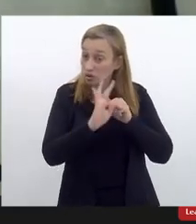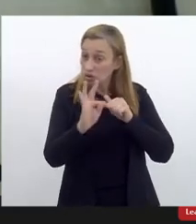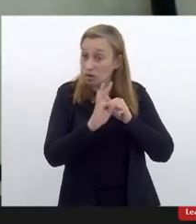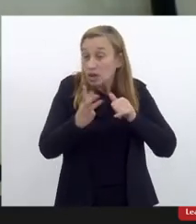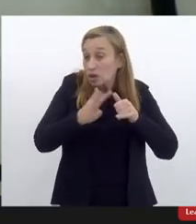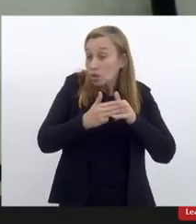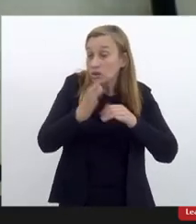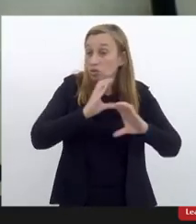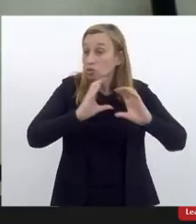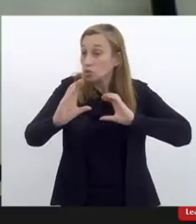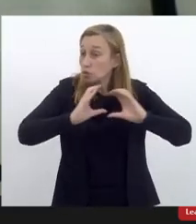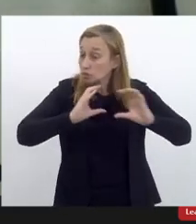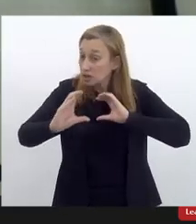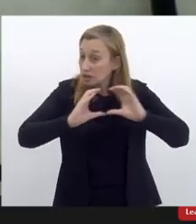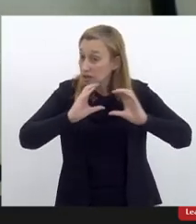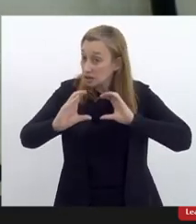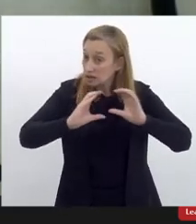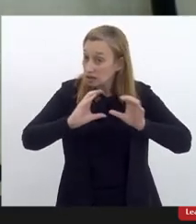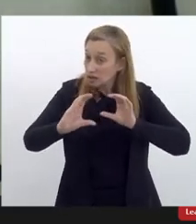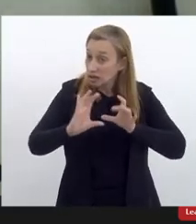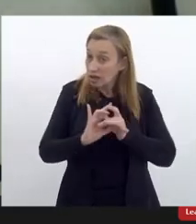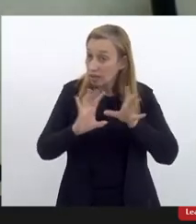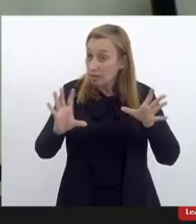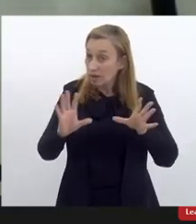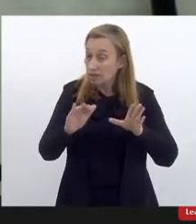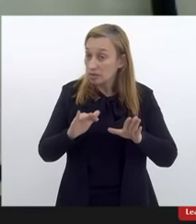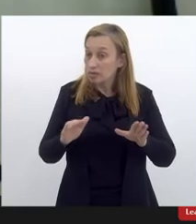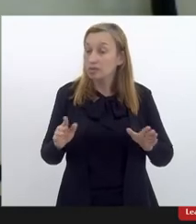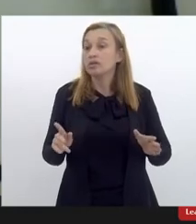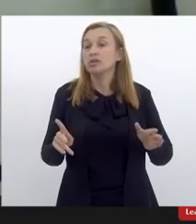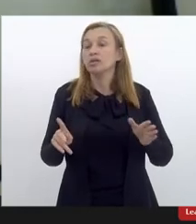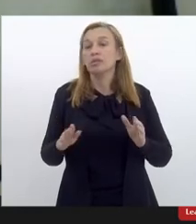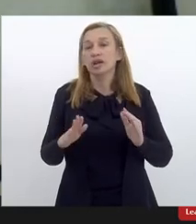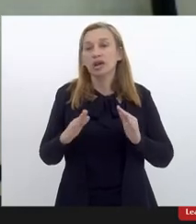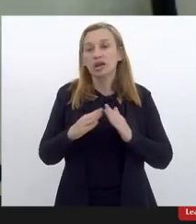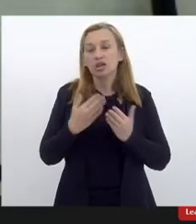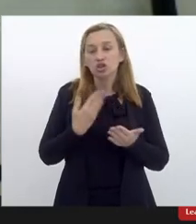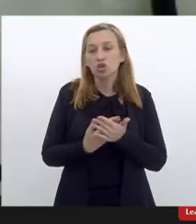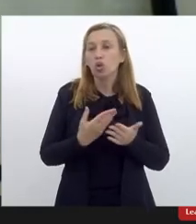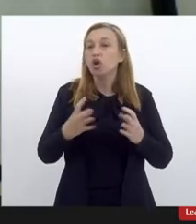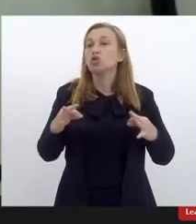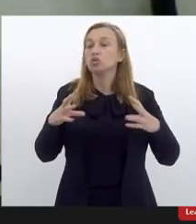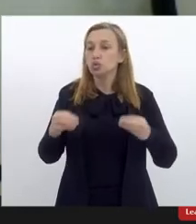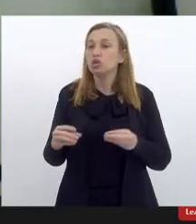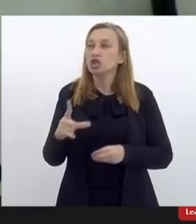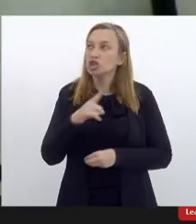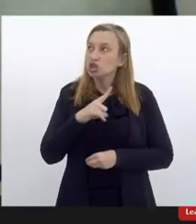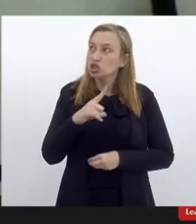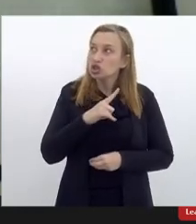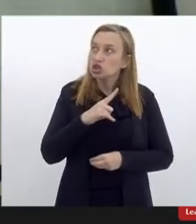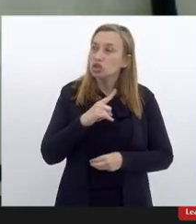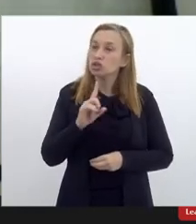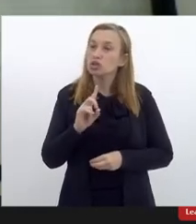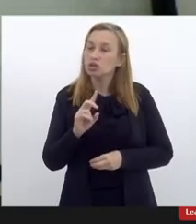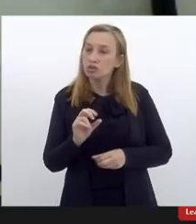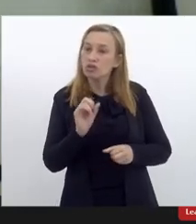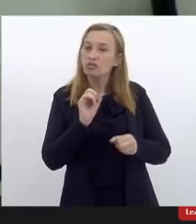de comunicação, é aberto à comunidade. Tudo que a gente tinha e foi feito,